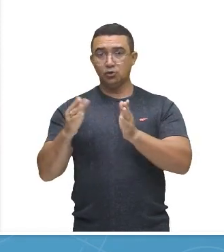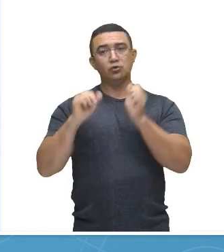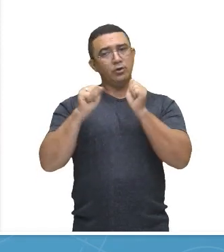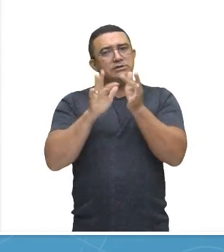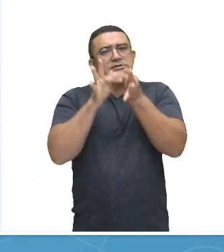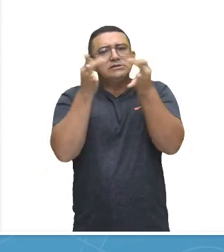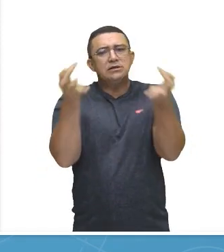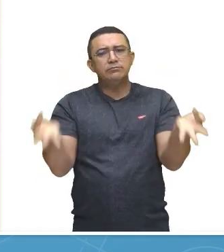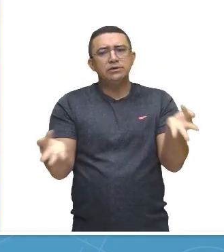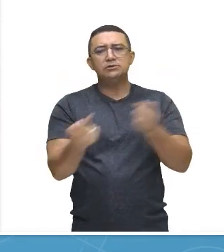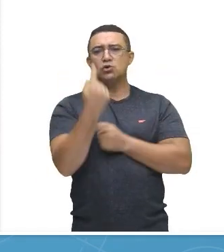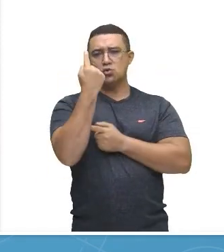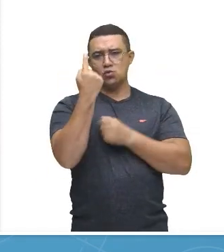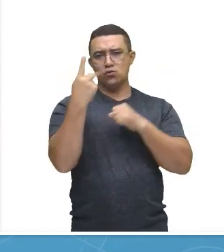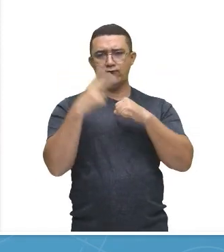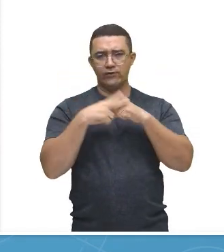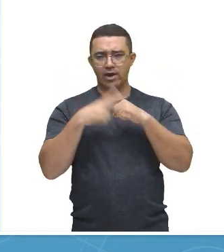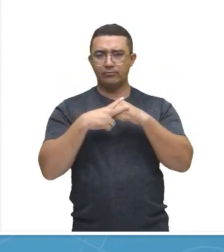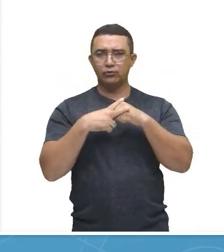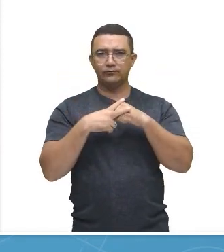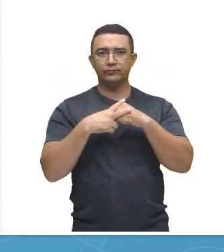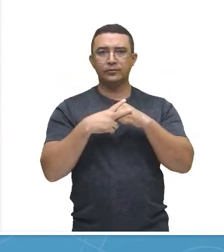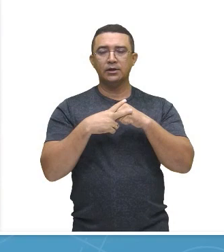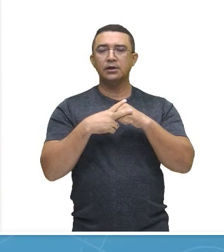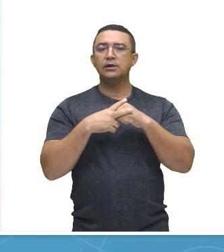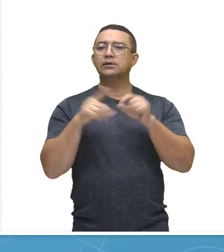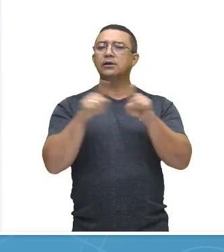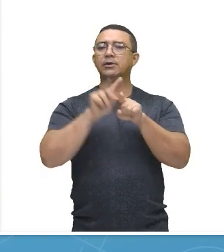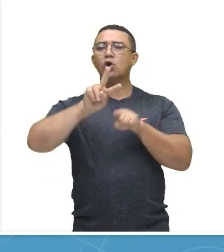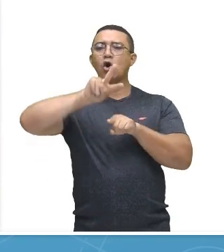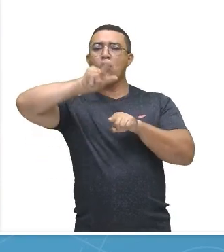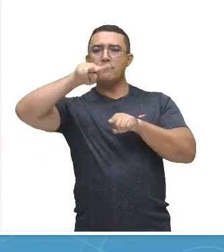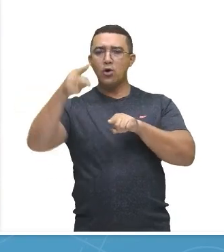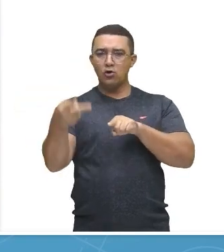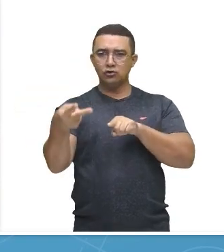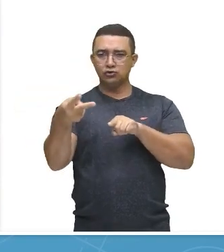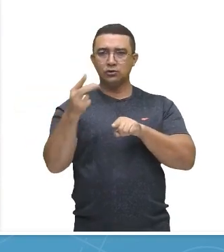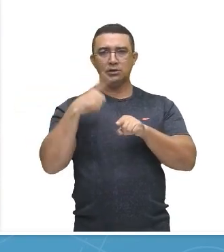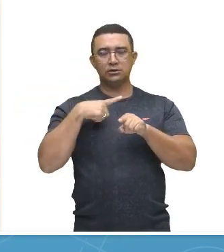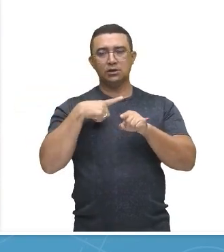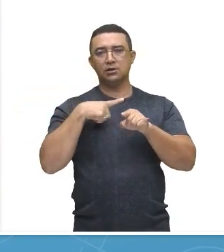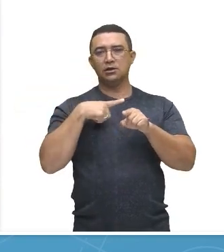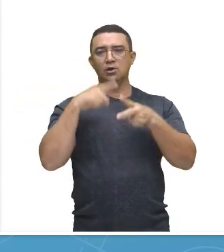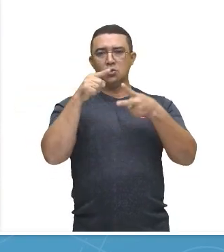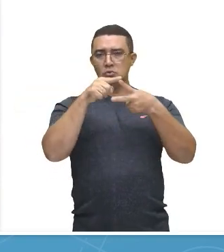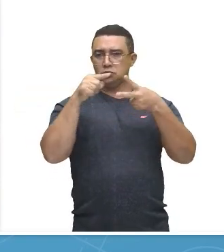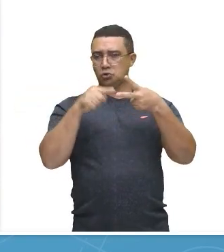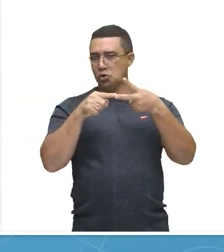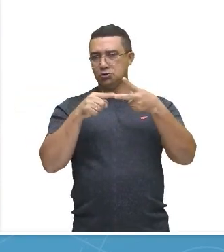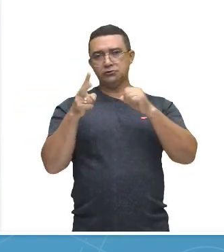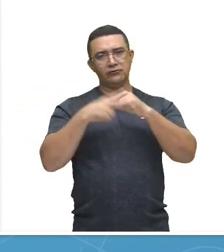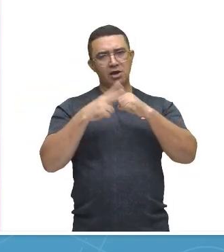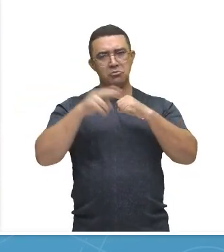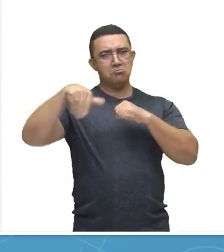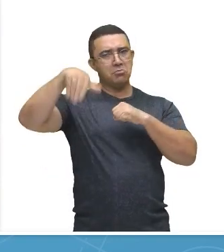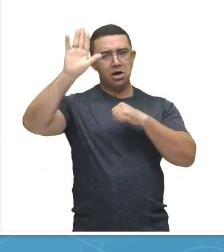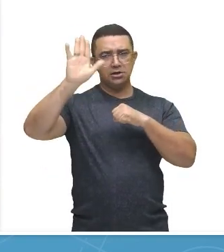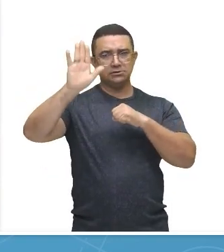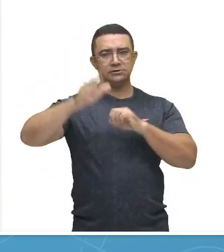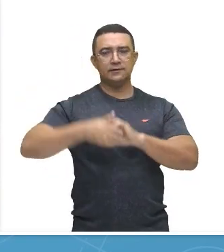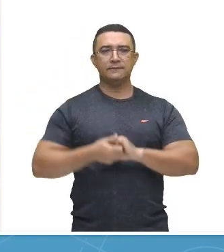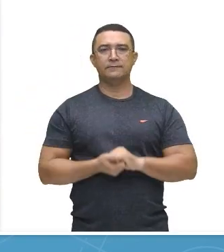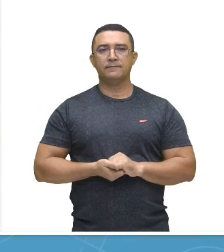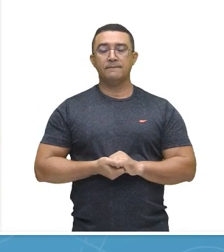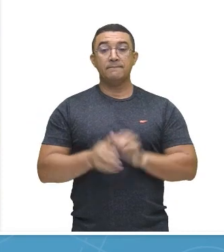verbo, ou locução verbal, e composto quando apresenta 2 ou mais verbos, ou locução verbal. Lembrando que a